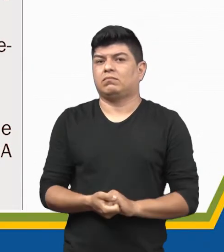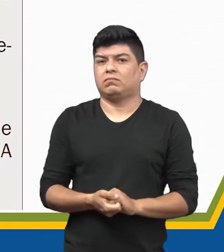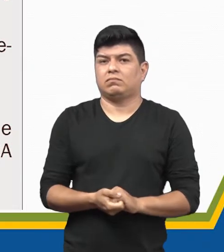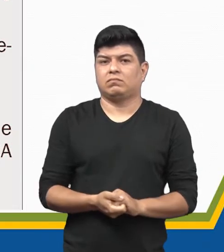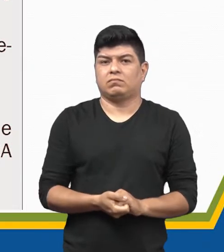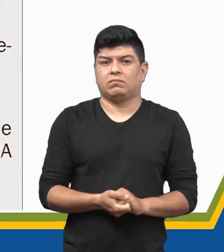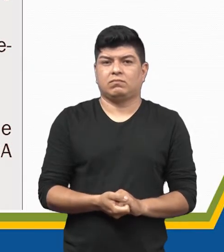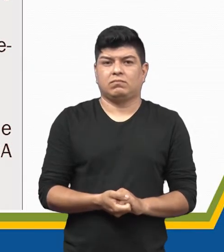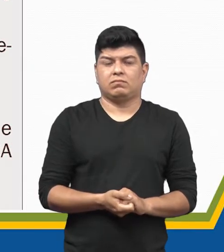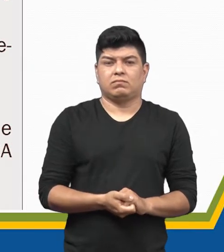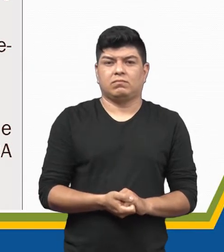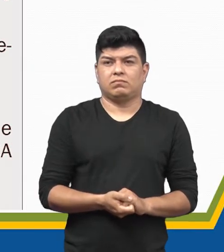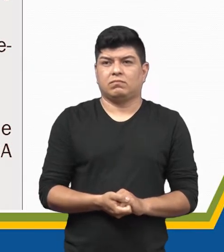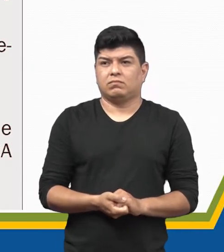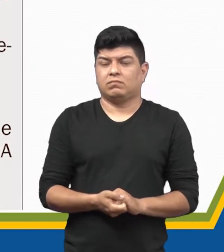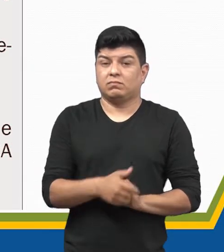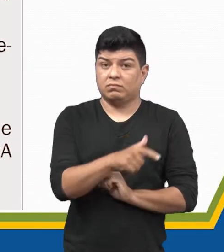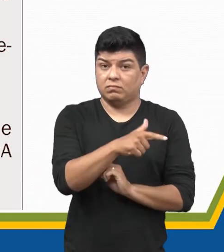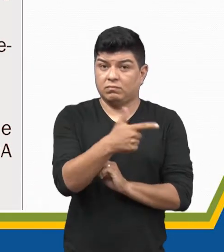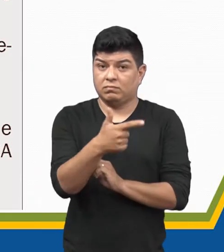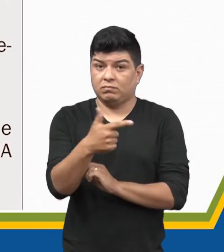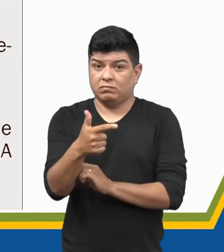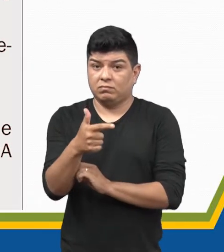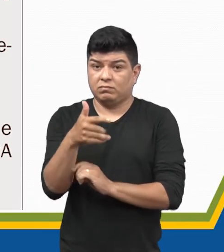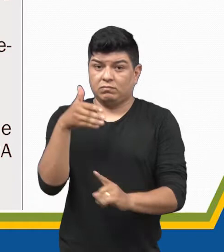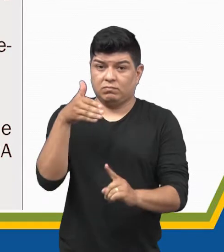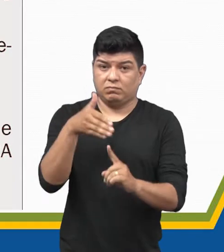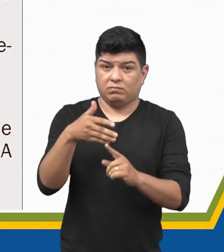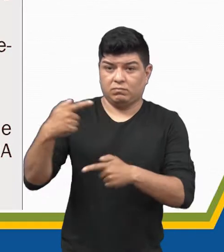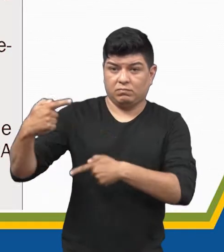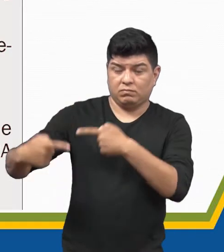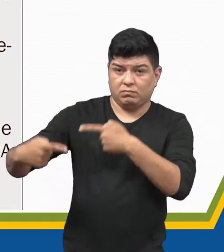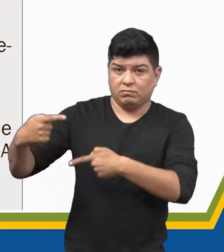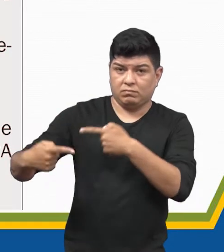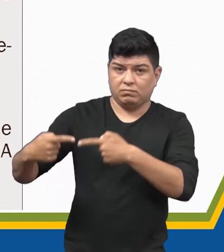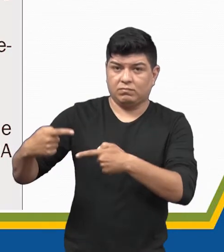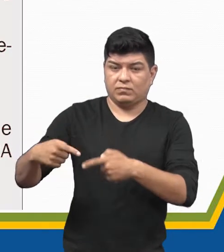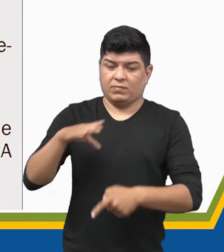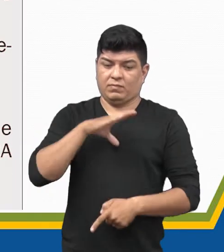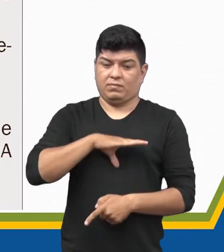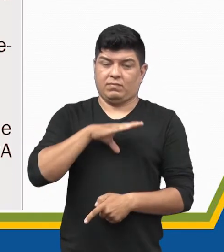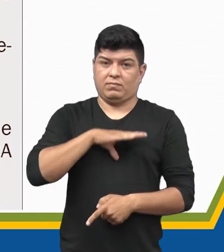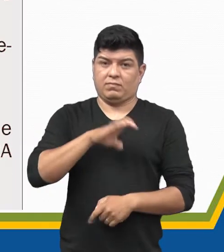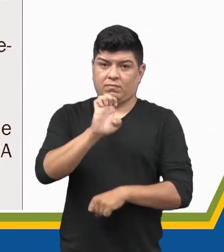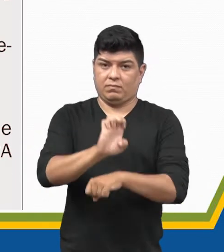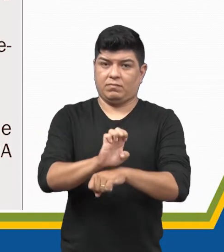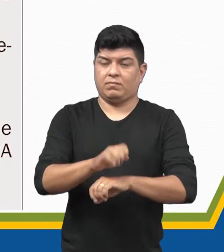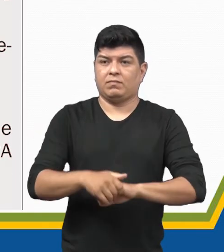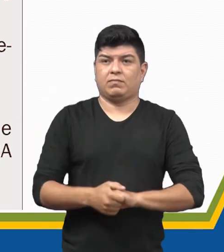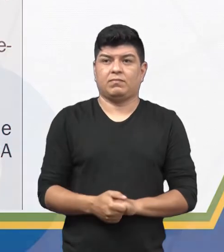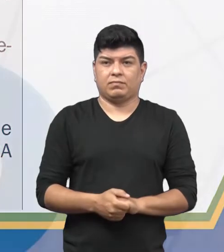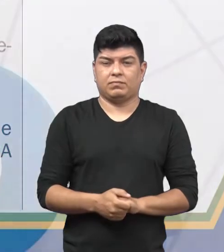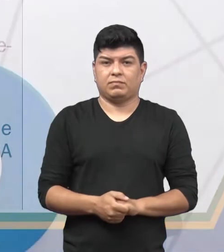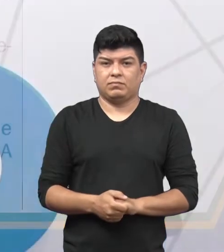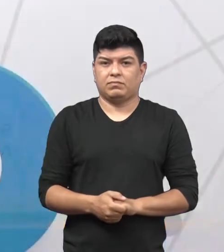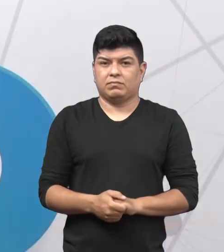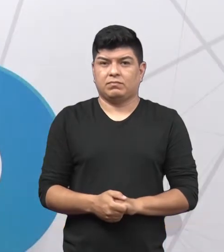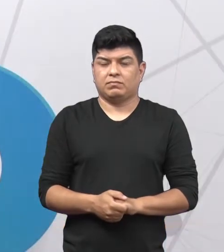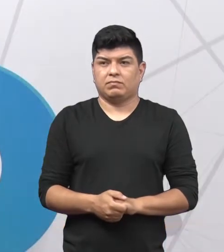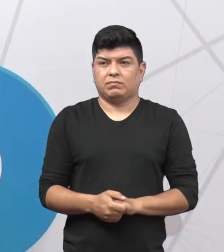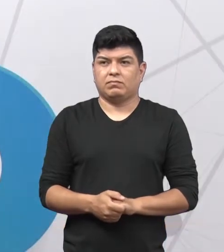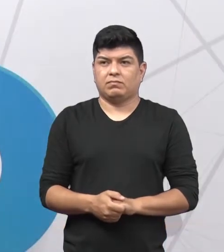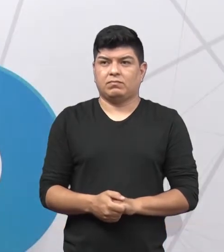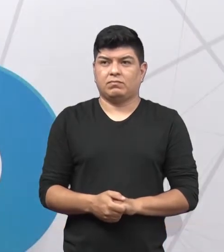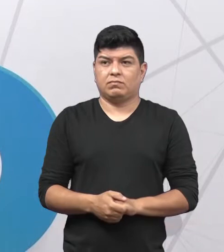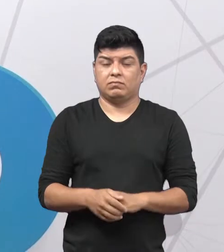em termos aí, não tinha uma centralização política, nós tínhamos as cidades-estados, né? E